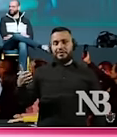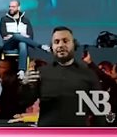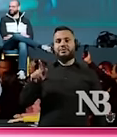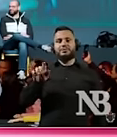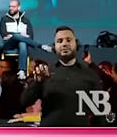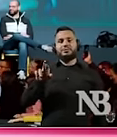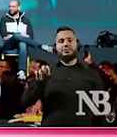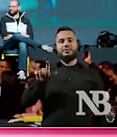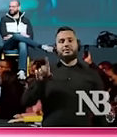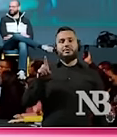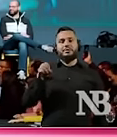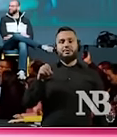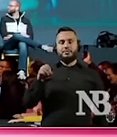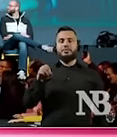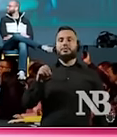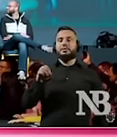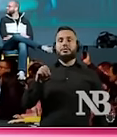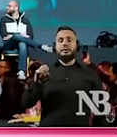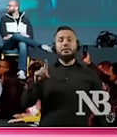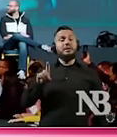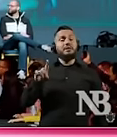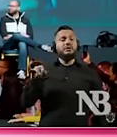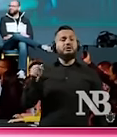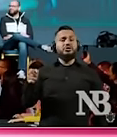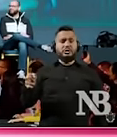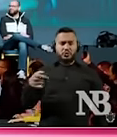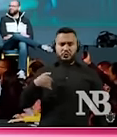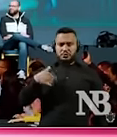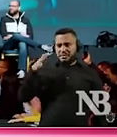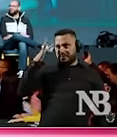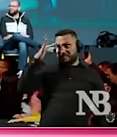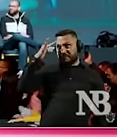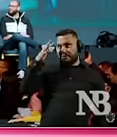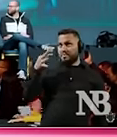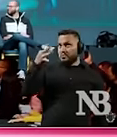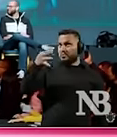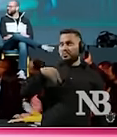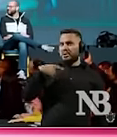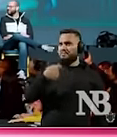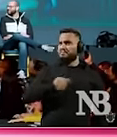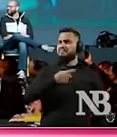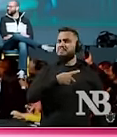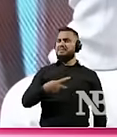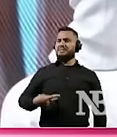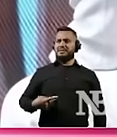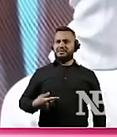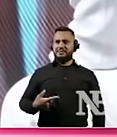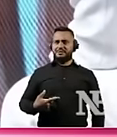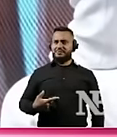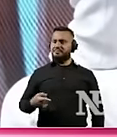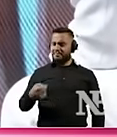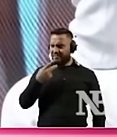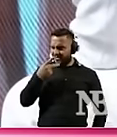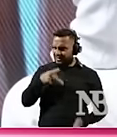estava do seu lado. Nesse dia, o senhor imaginou que o senhor se tornaria presidente da República? Seja sincero,